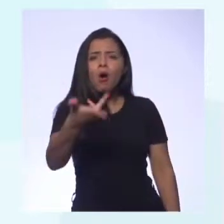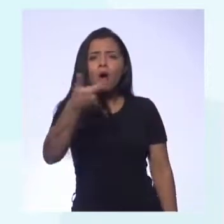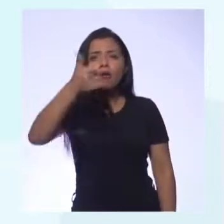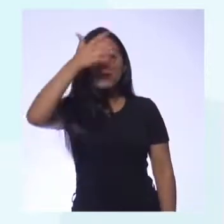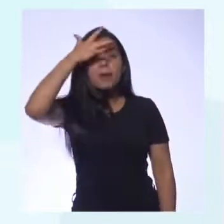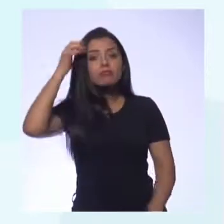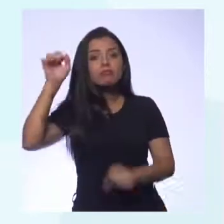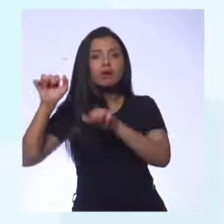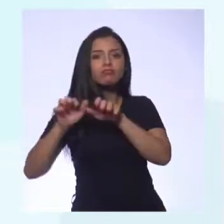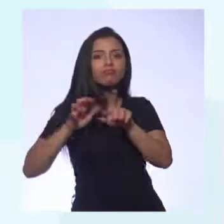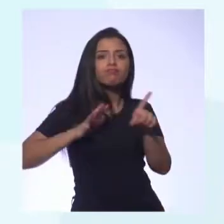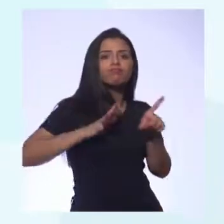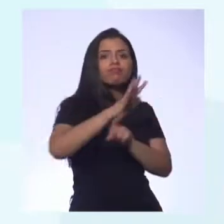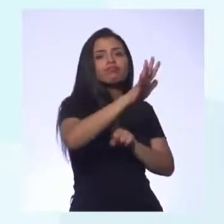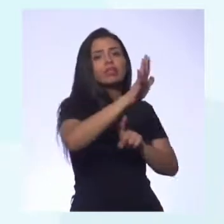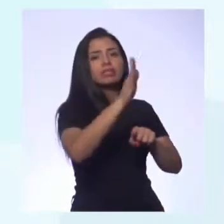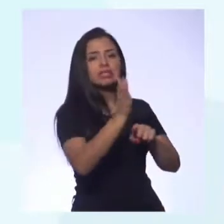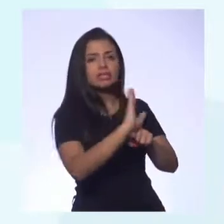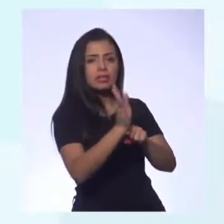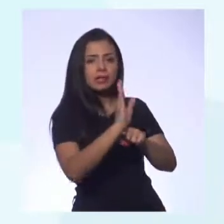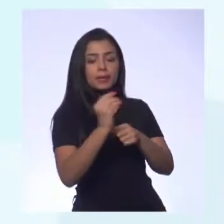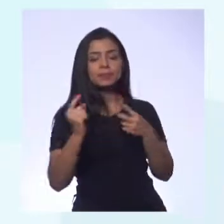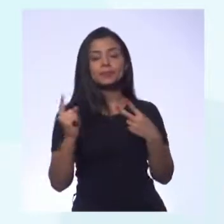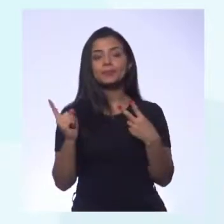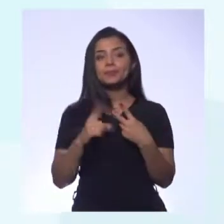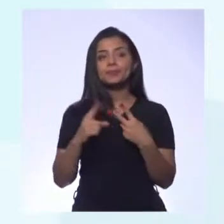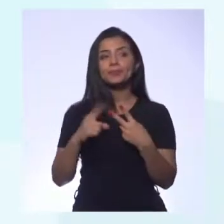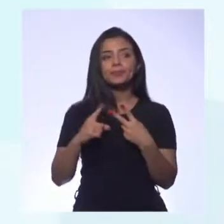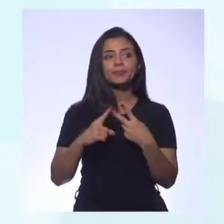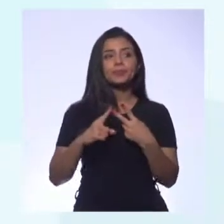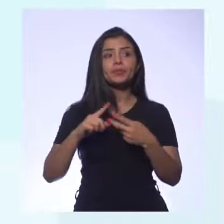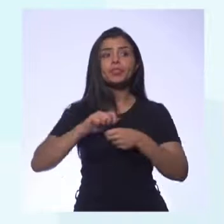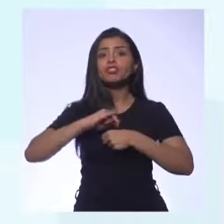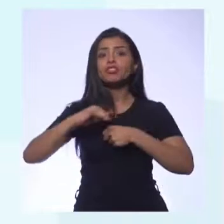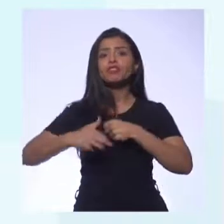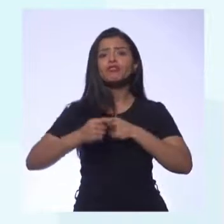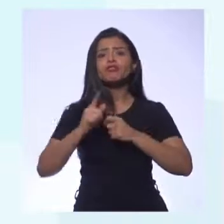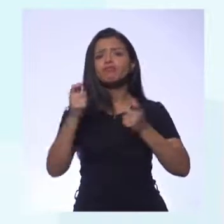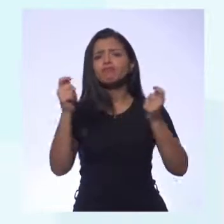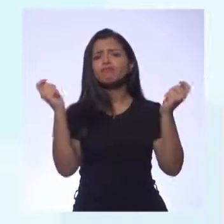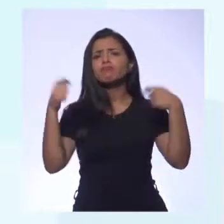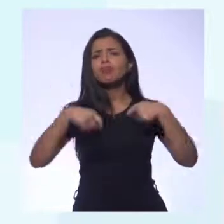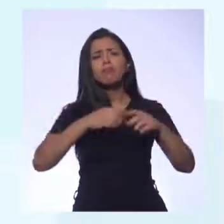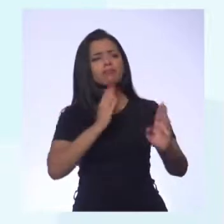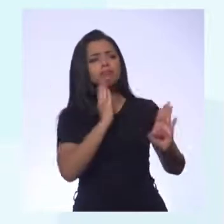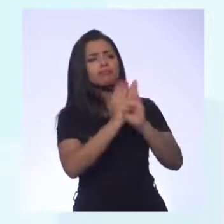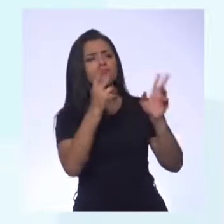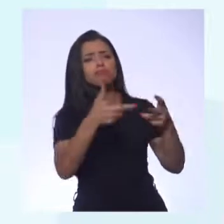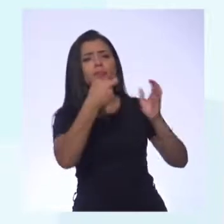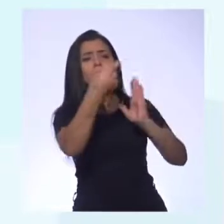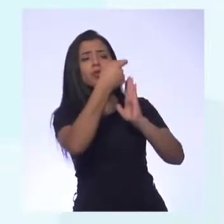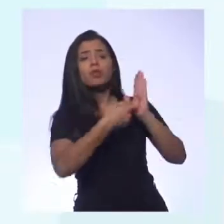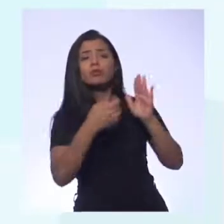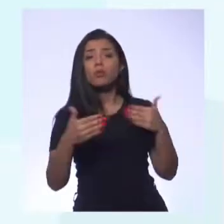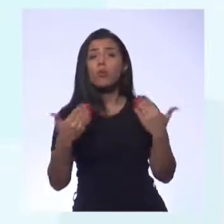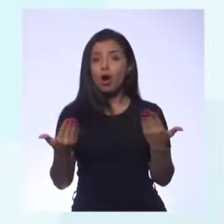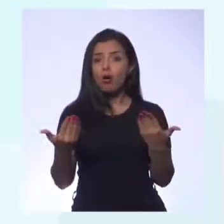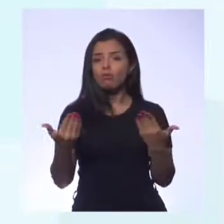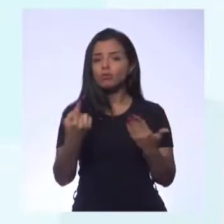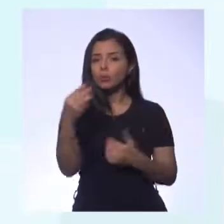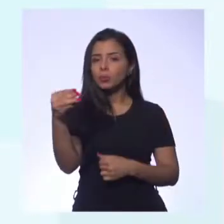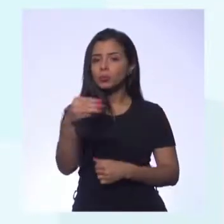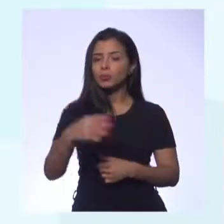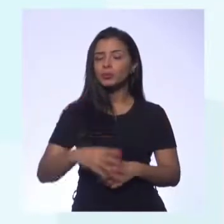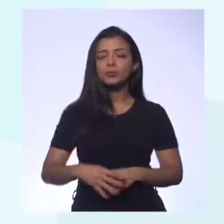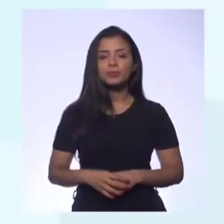ao cinema. E a próxima questão, quais adjetivos você consegue ou você encontrou no texto? 1